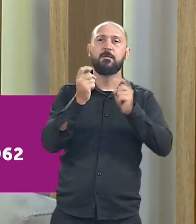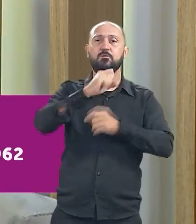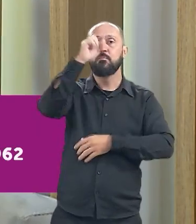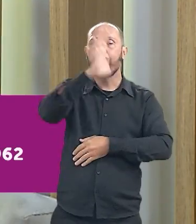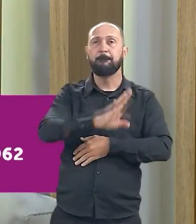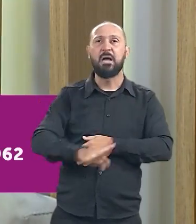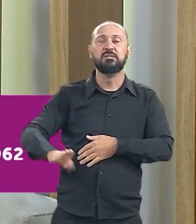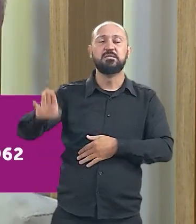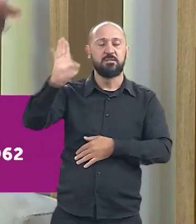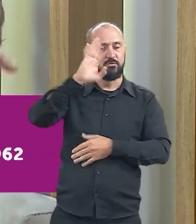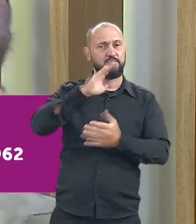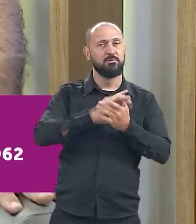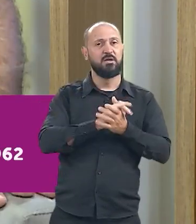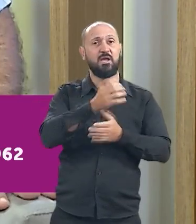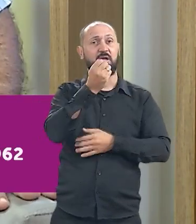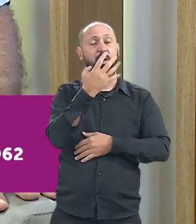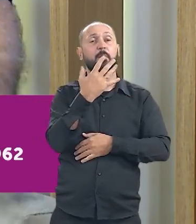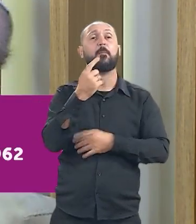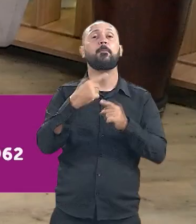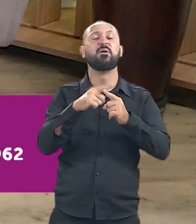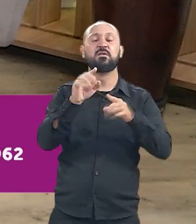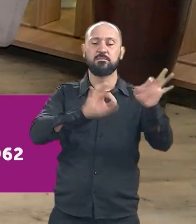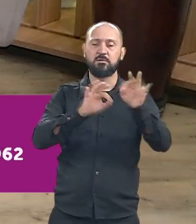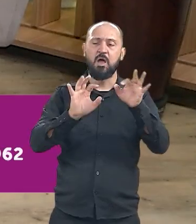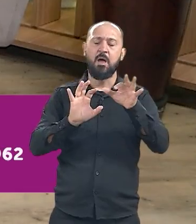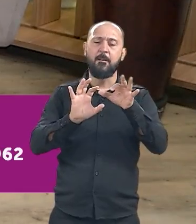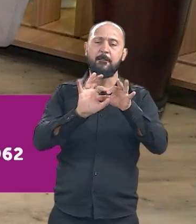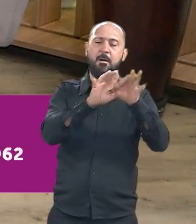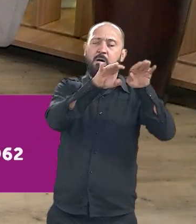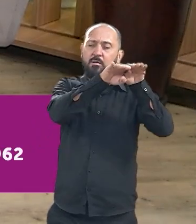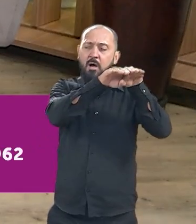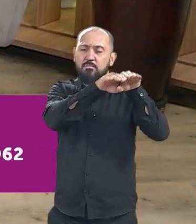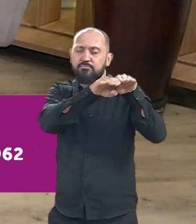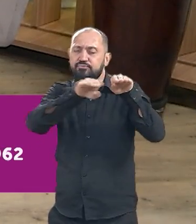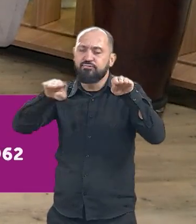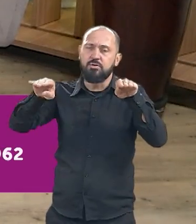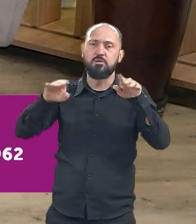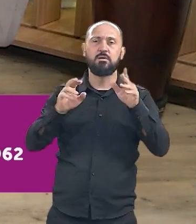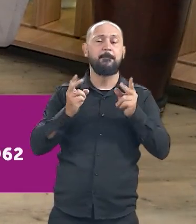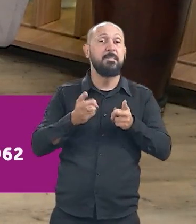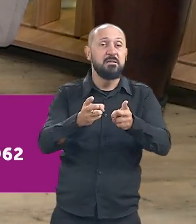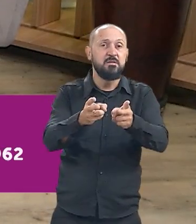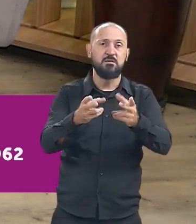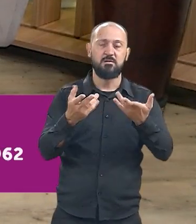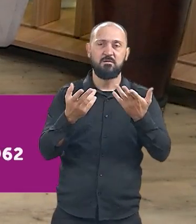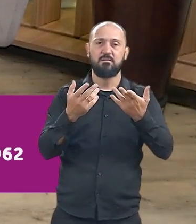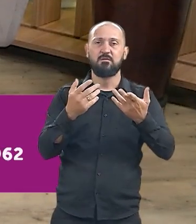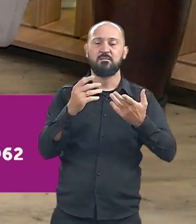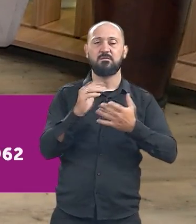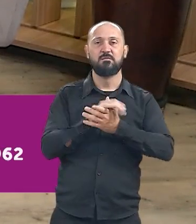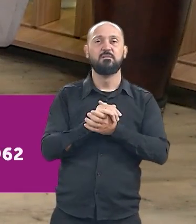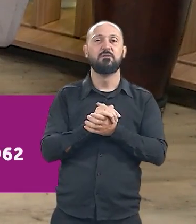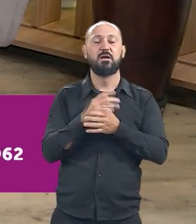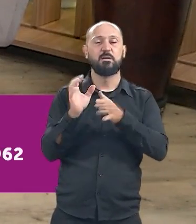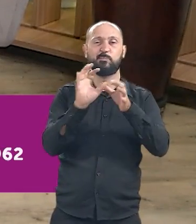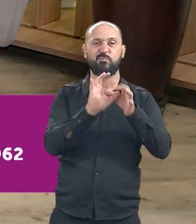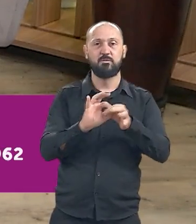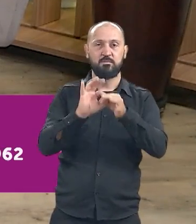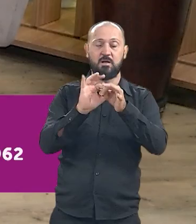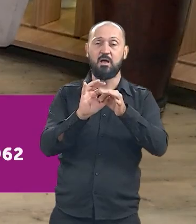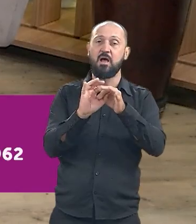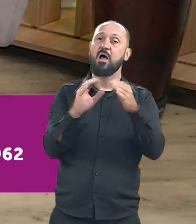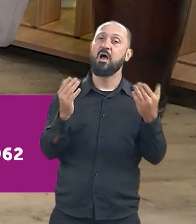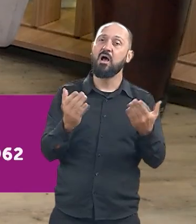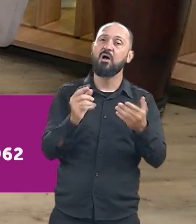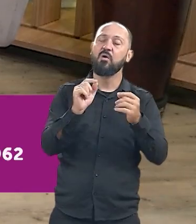você uniformiza, dissemina, né, e vai mantendo essa união. Agora, o voluntário, ele